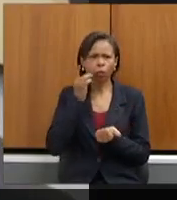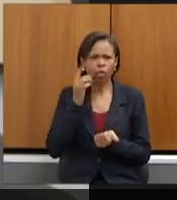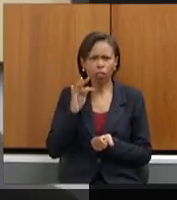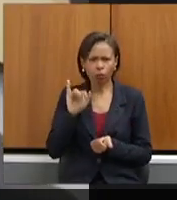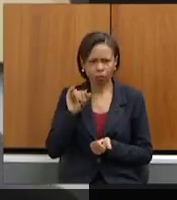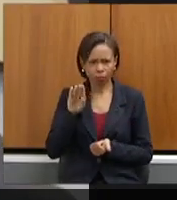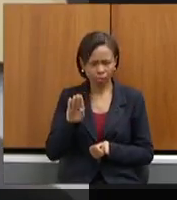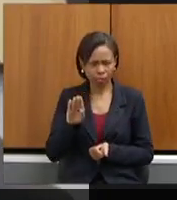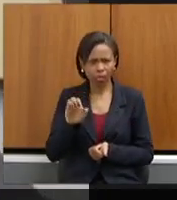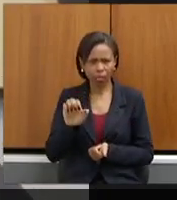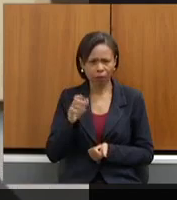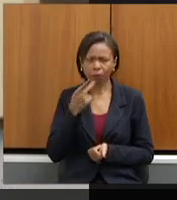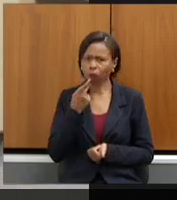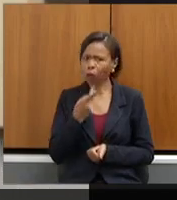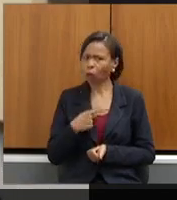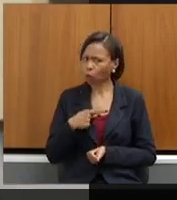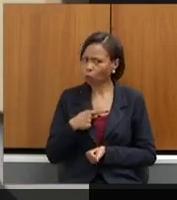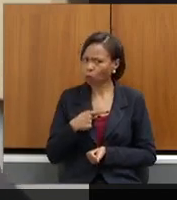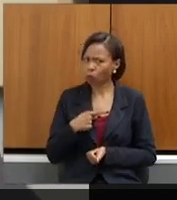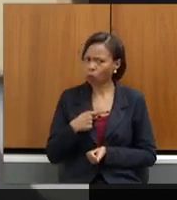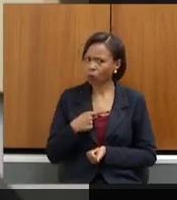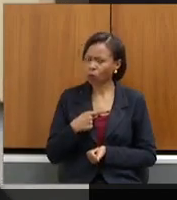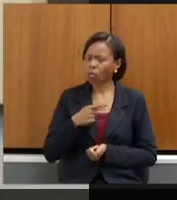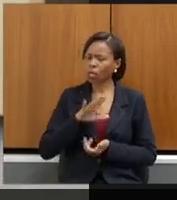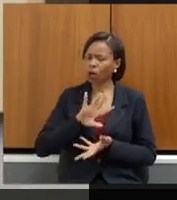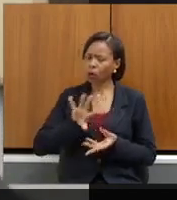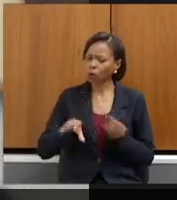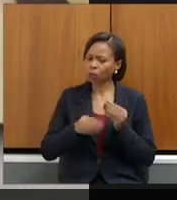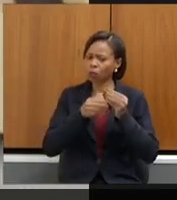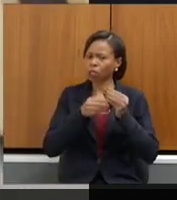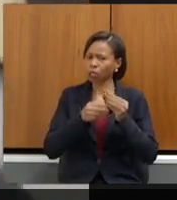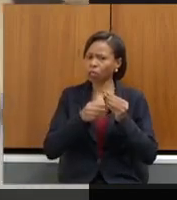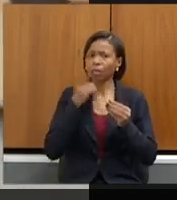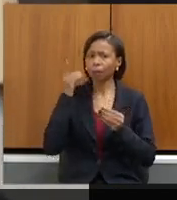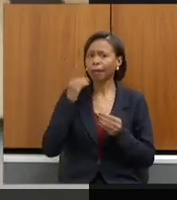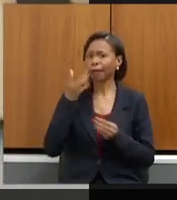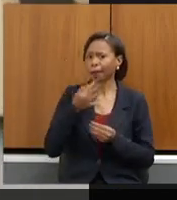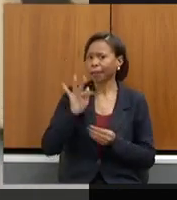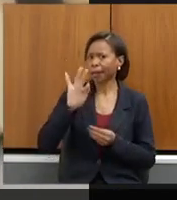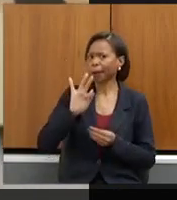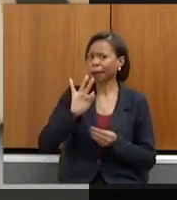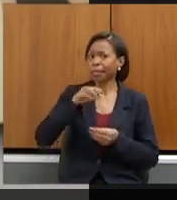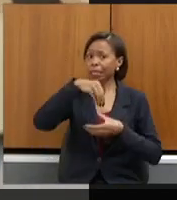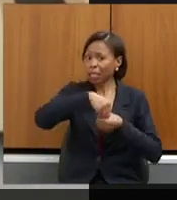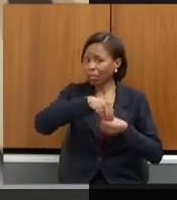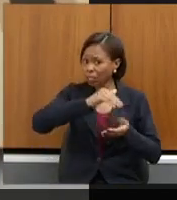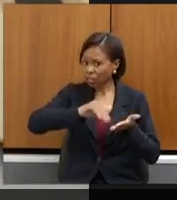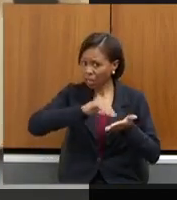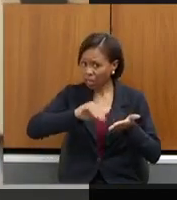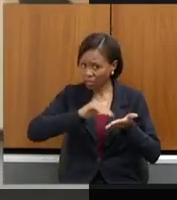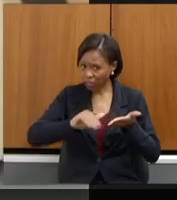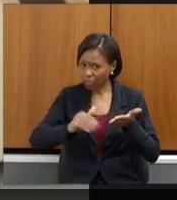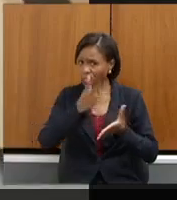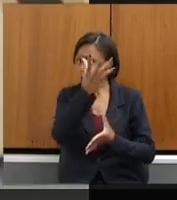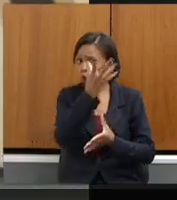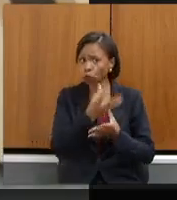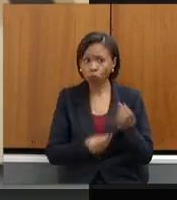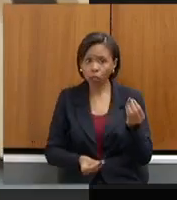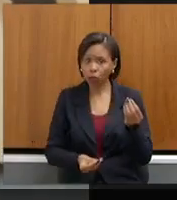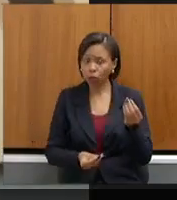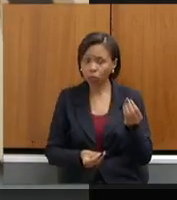que as emendas de alguns deputados federais elas estão subindo aí na secretaria e não tem com quem